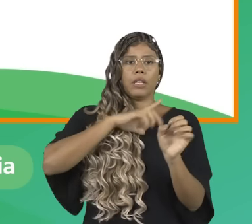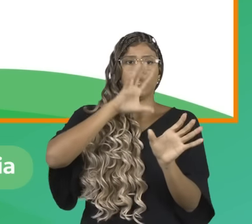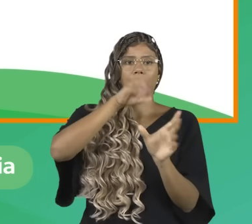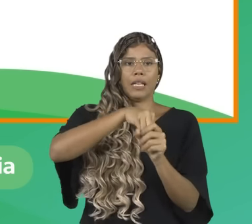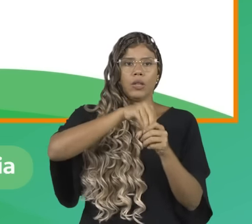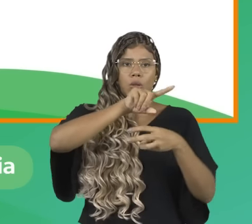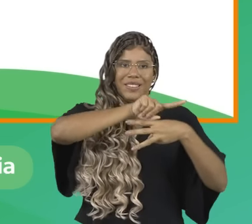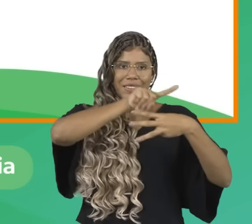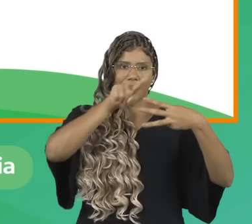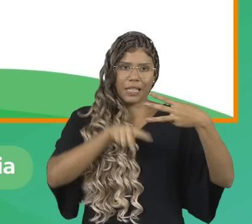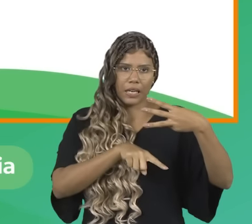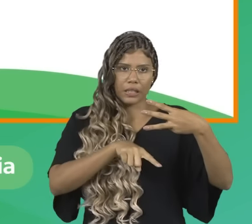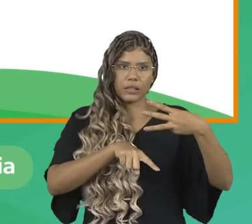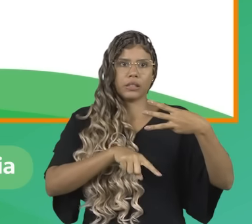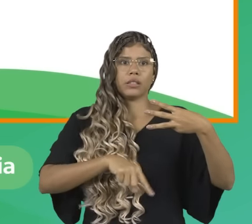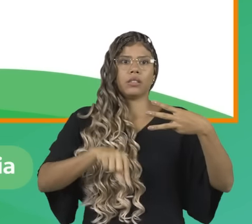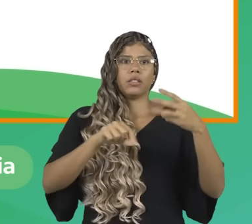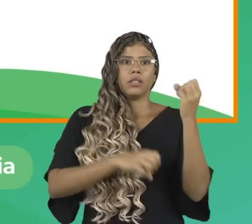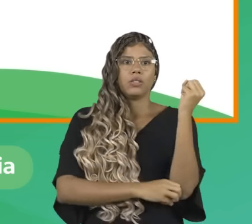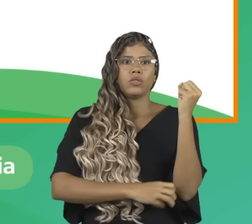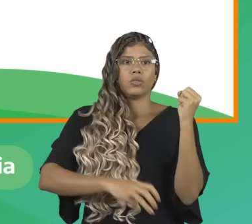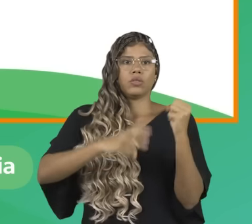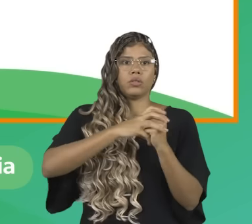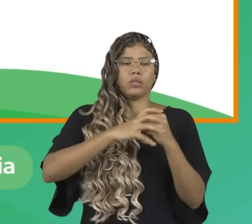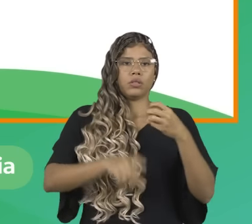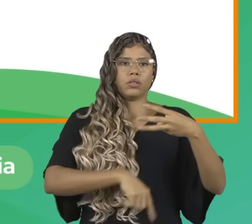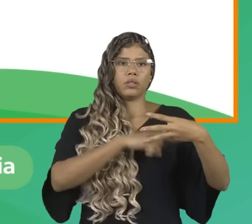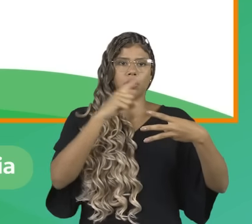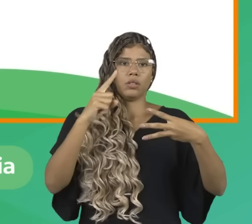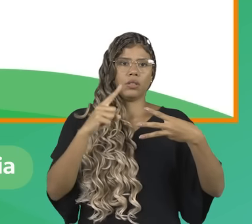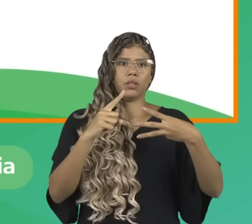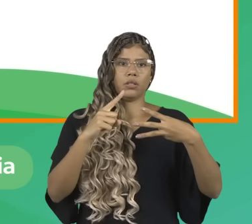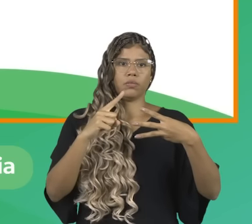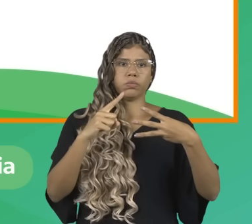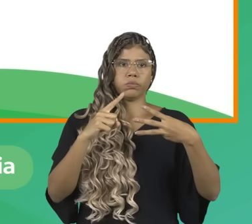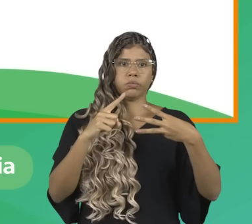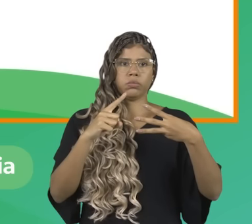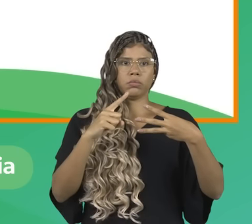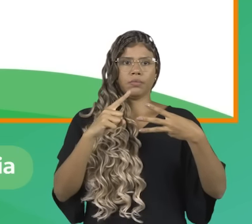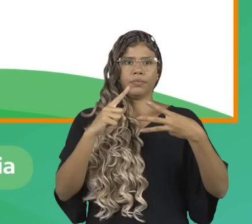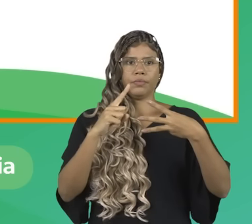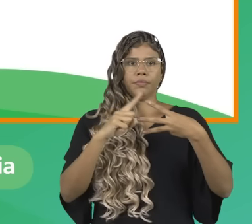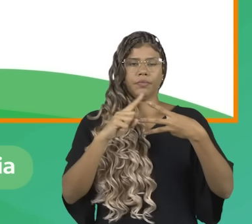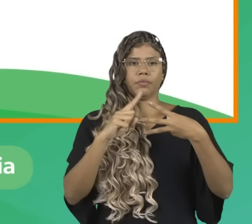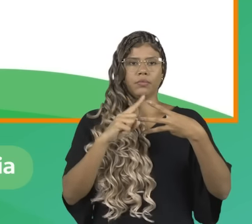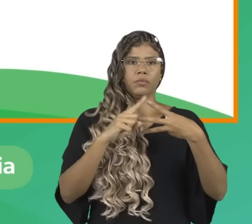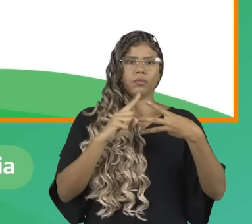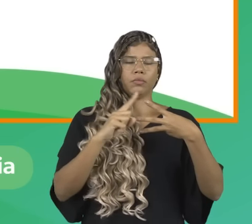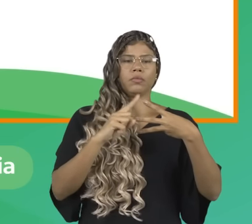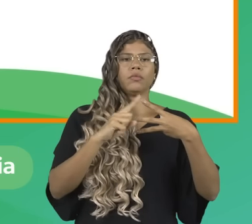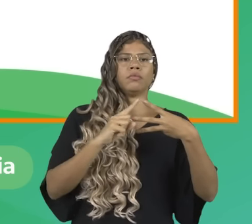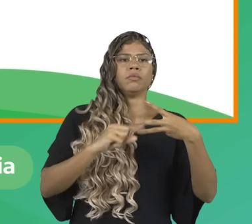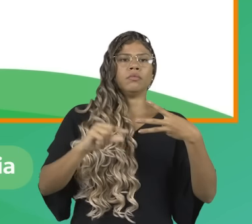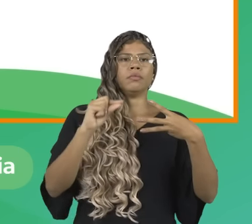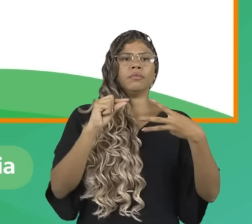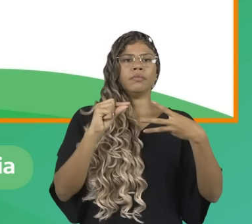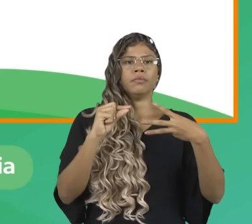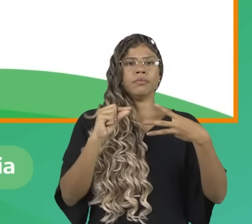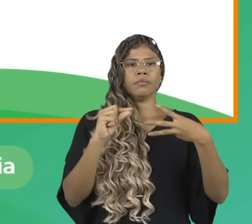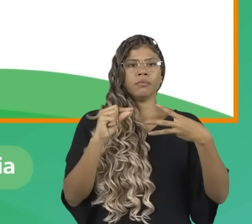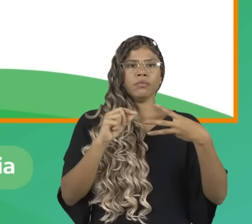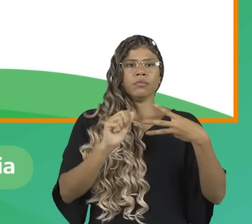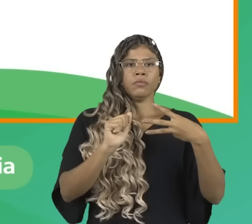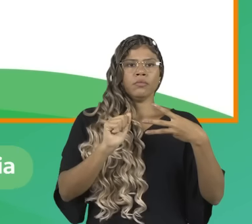sustentabilidade. Para que uma coisa seja considerada sustentável, ela tem que atender a 3 critérios. Ser ambientalmente correta,